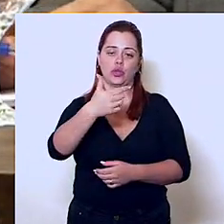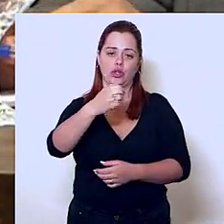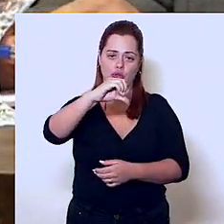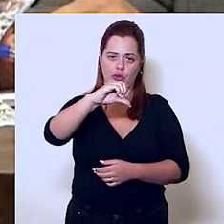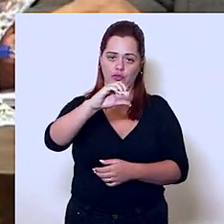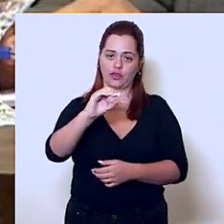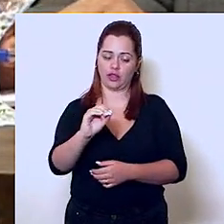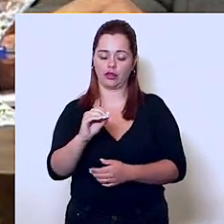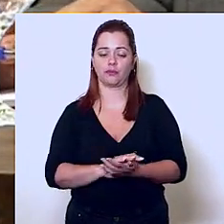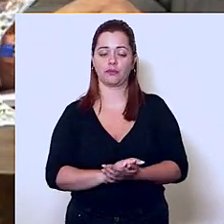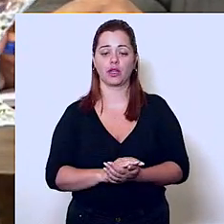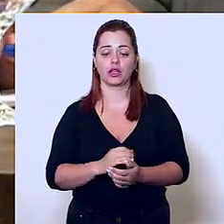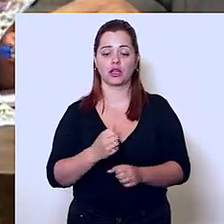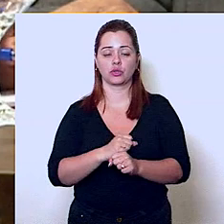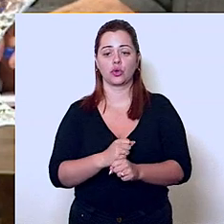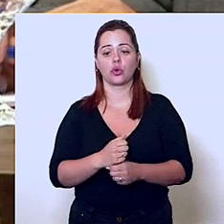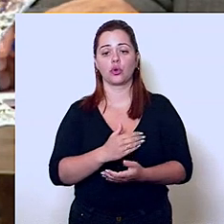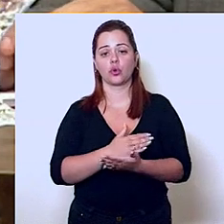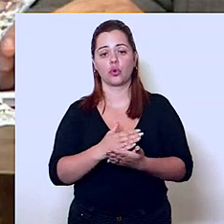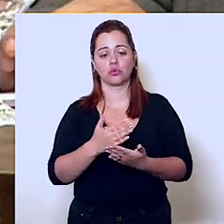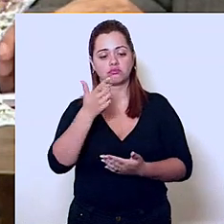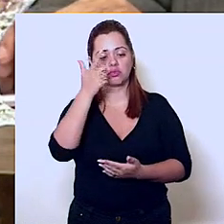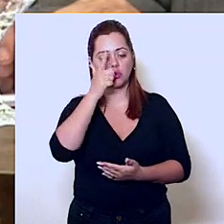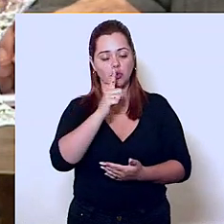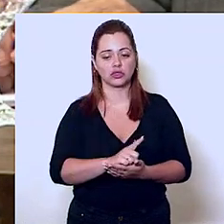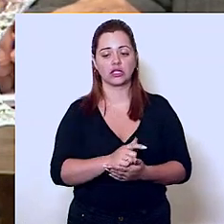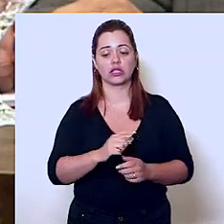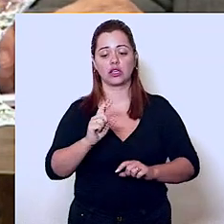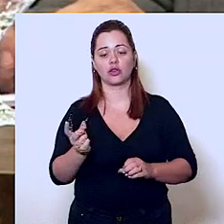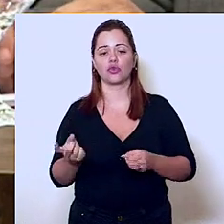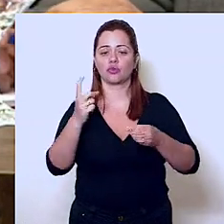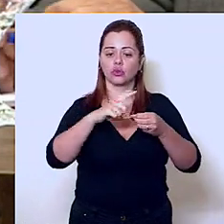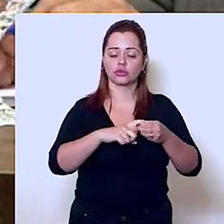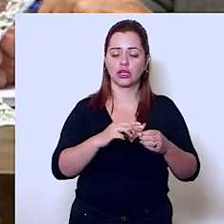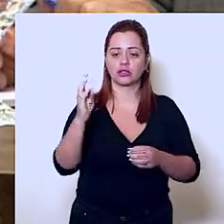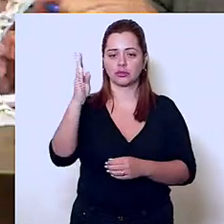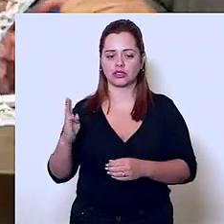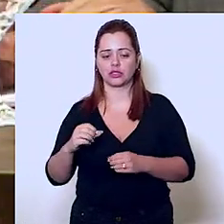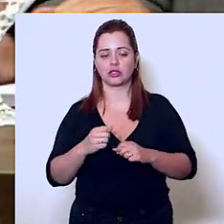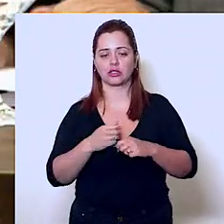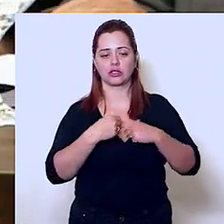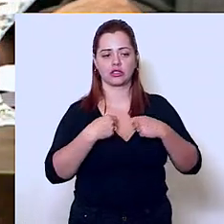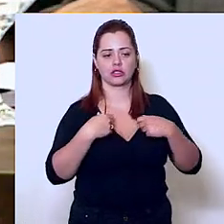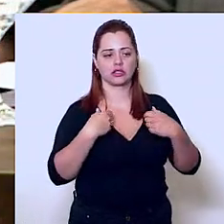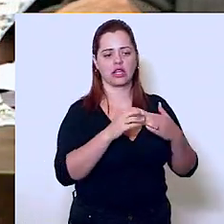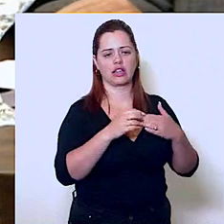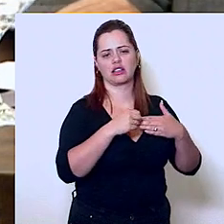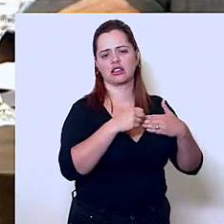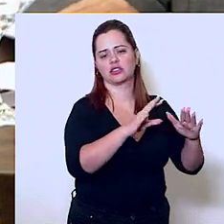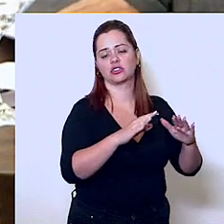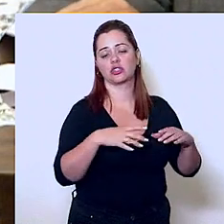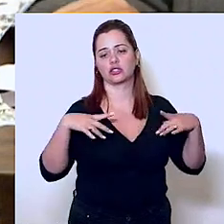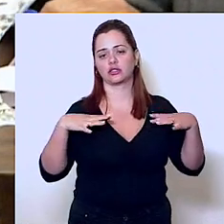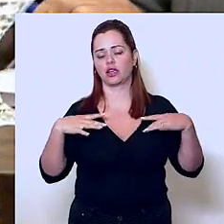conseguiu repatriar esses brasileiros, largando as férias, indo diretamente lá para o teatro